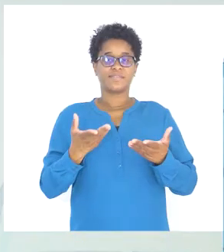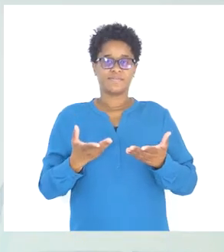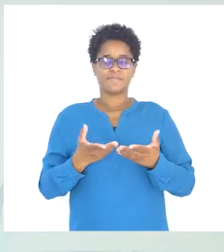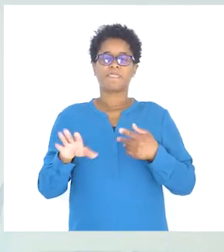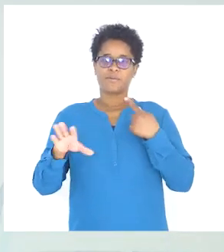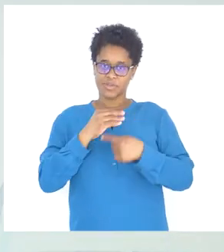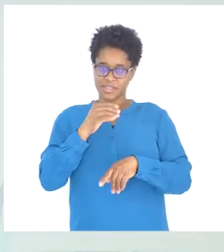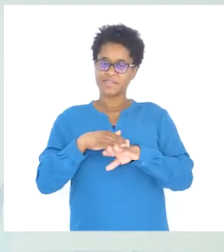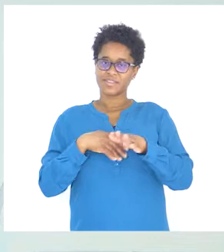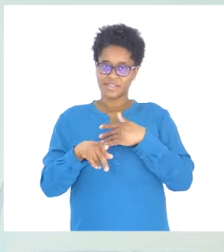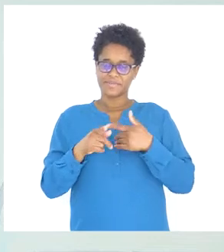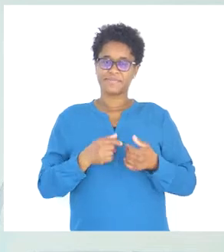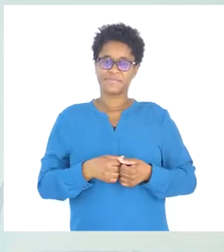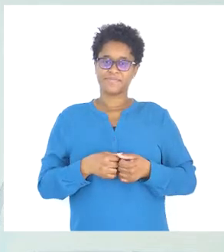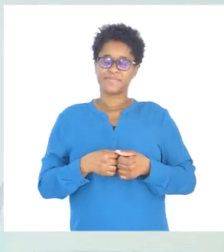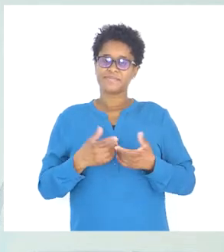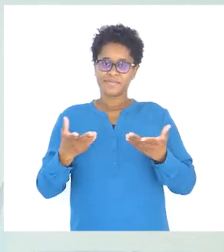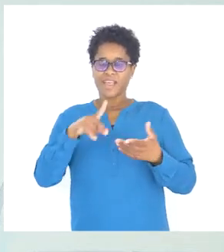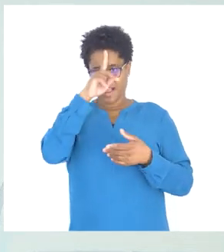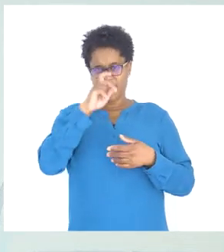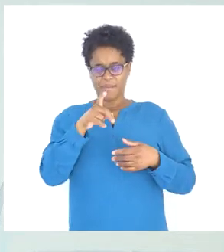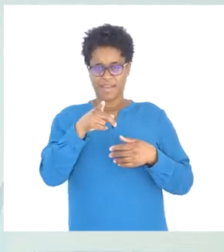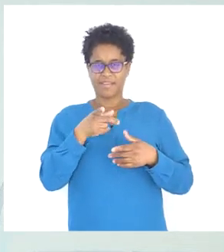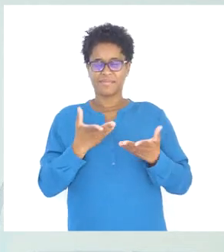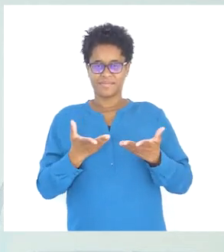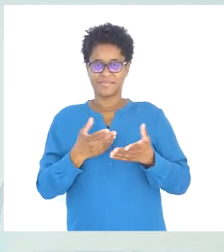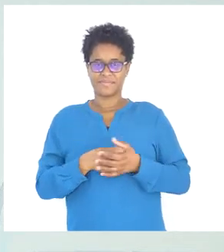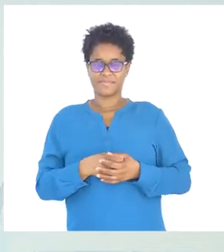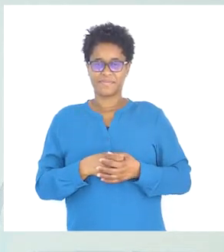E aí, conseguiram? Conseguiram recordar?